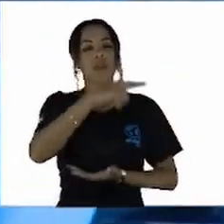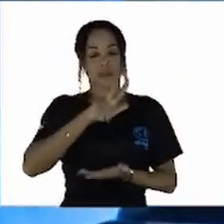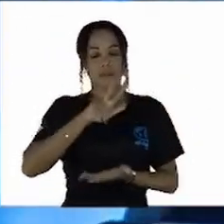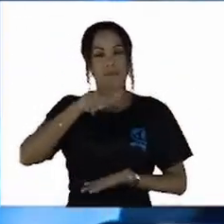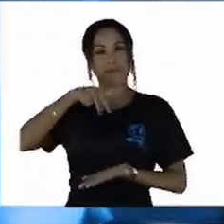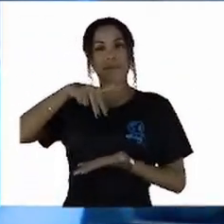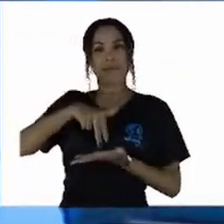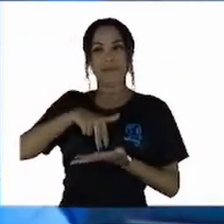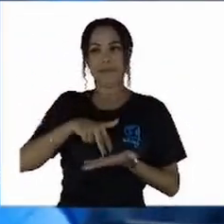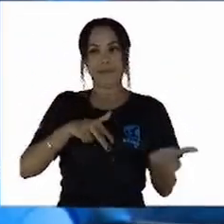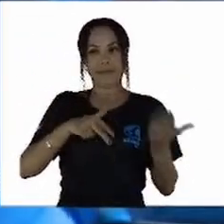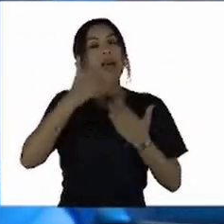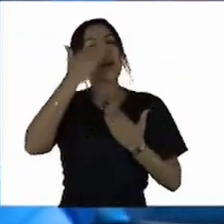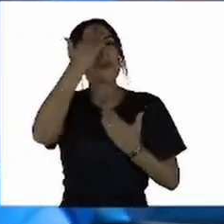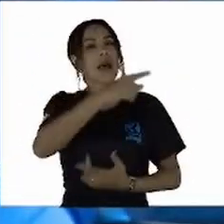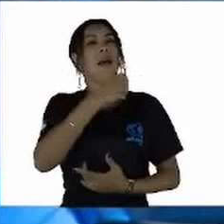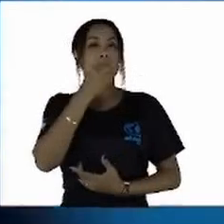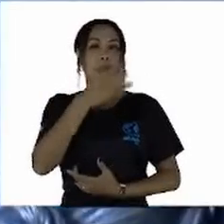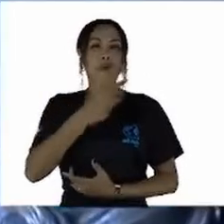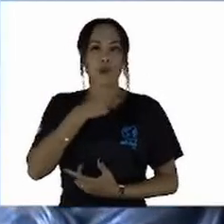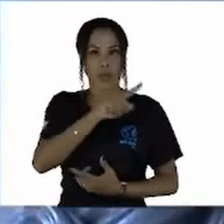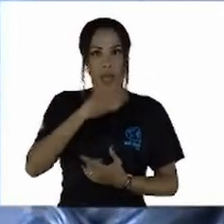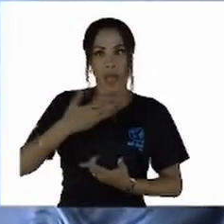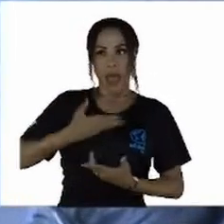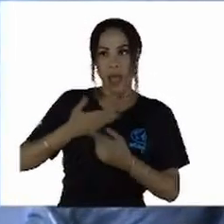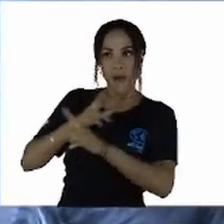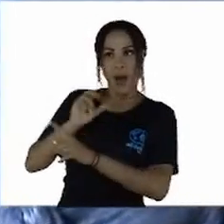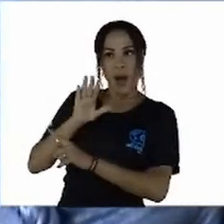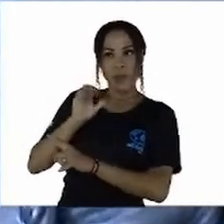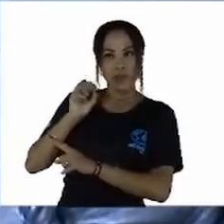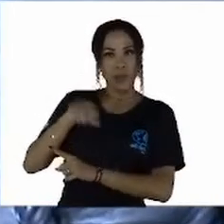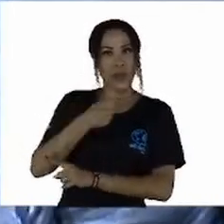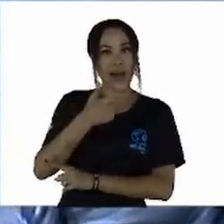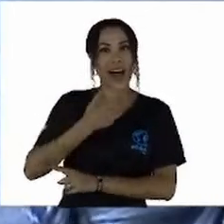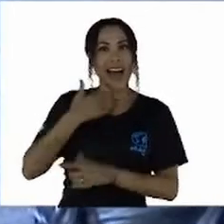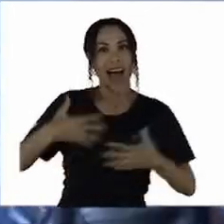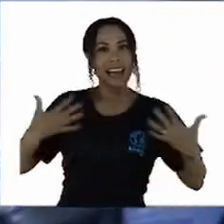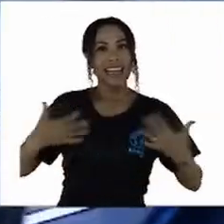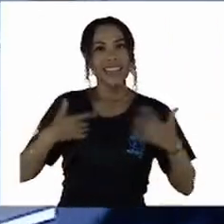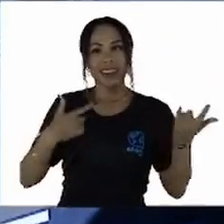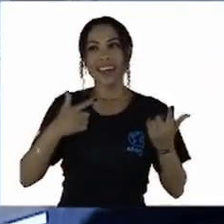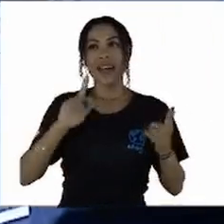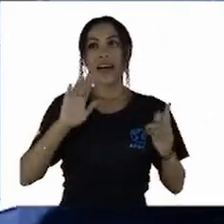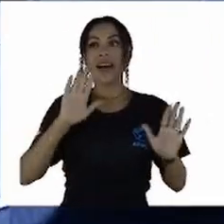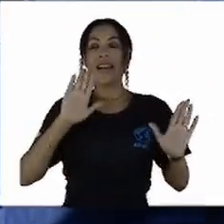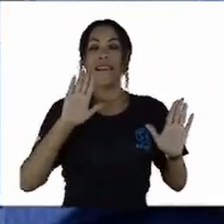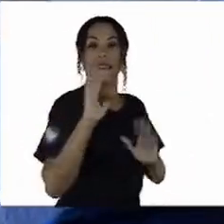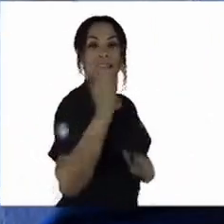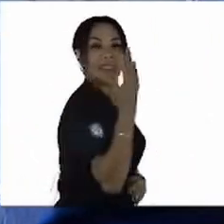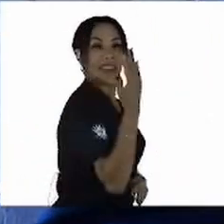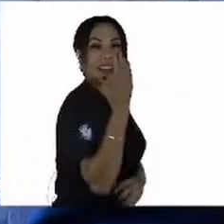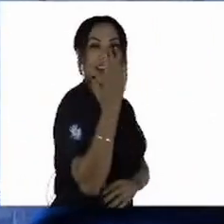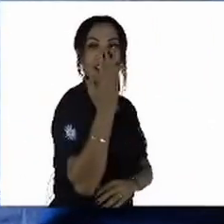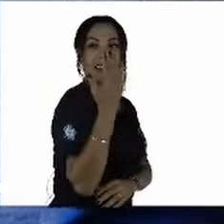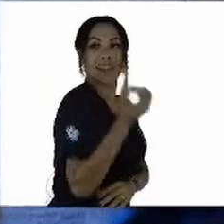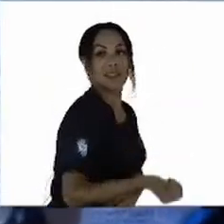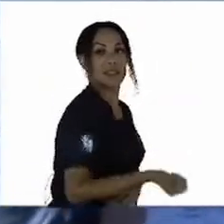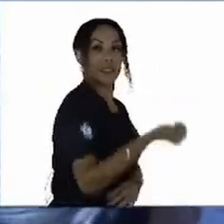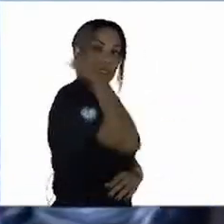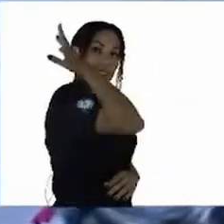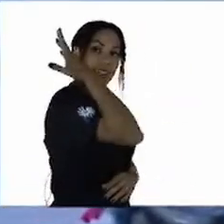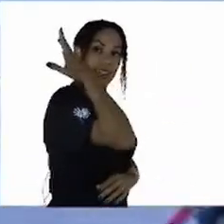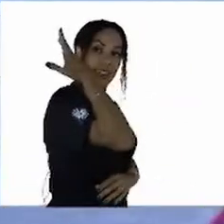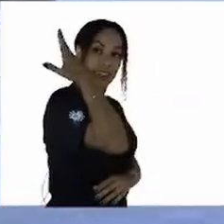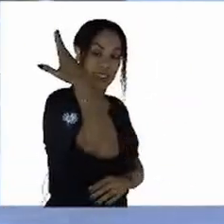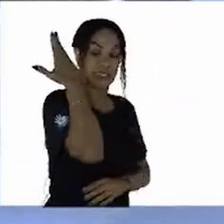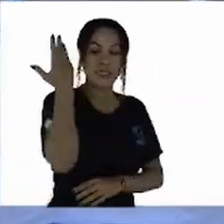de pé. Obrigado pela boa vontade. Tu é parente do Robson, não? Que animação, hein, Caroline? Muito obrigado. Fica de costas pra lá, Caroline. E joga a bola.